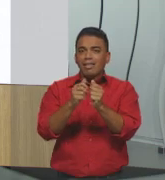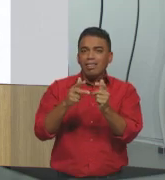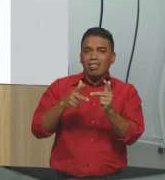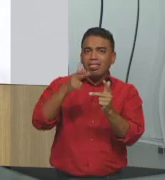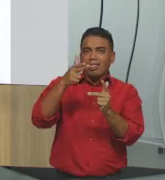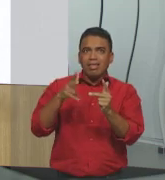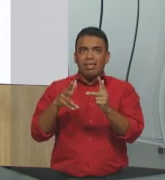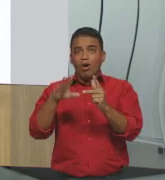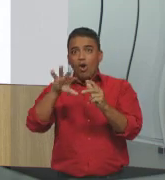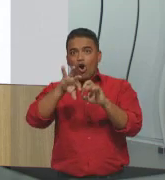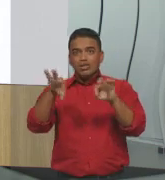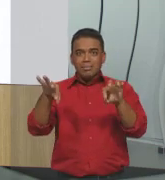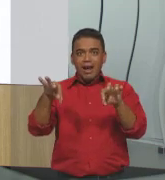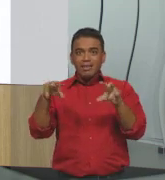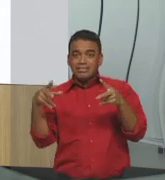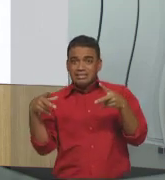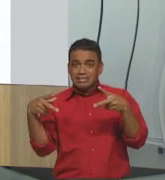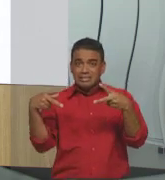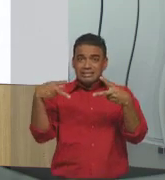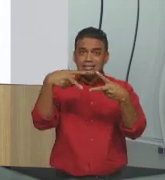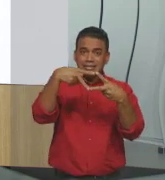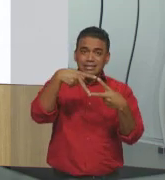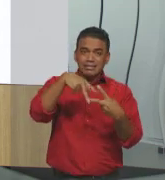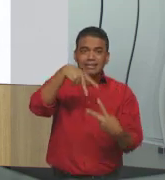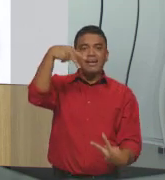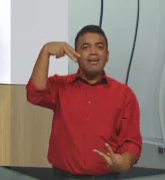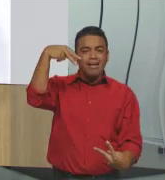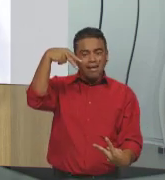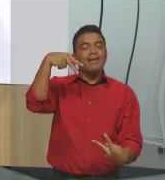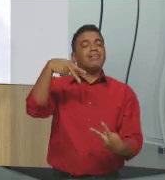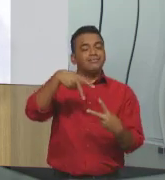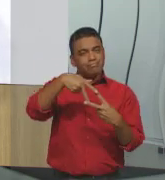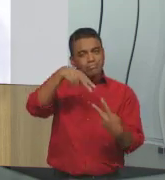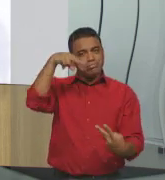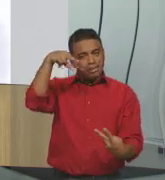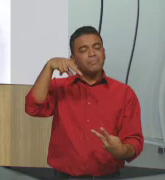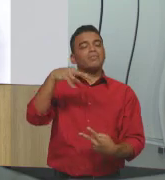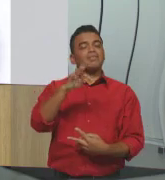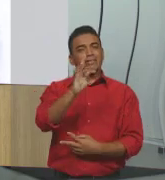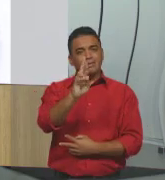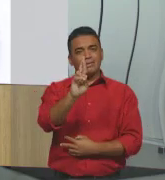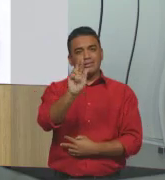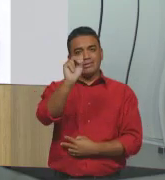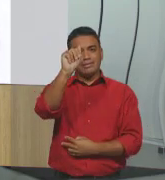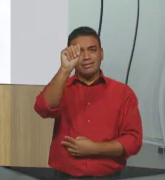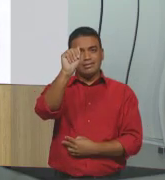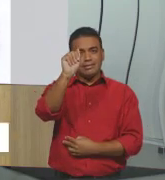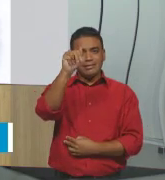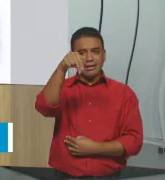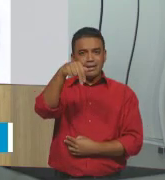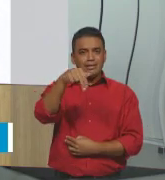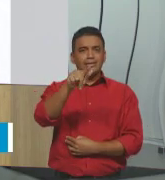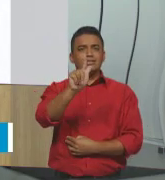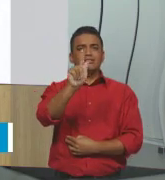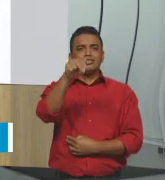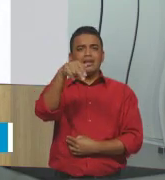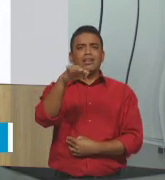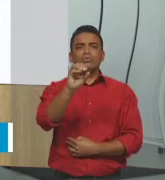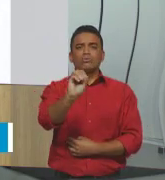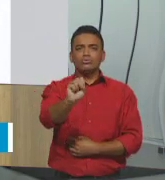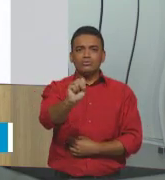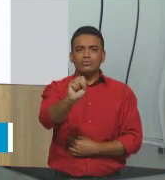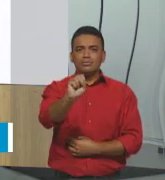de outra espécie, eu tenho, então, um organismo transgênico, sendo capaz, então, de sintetizar substâncias